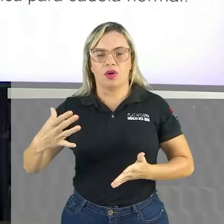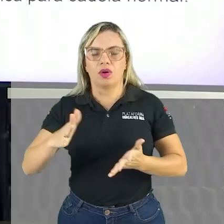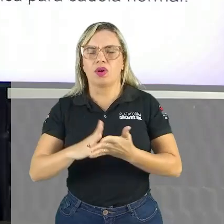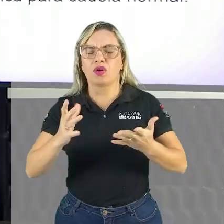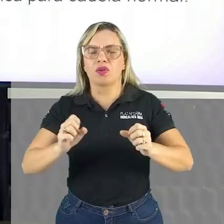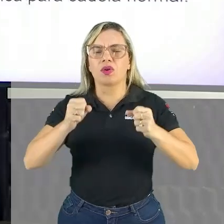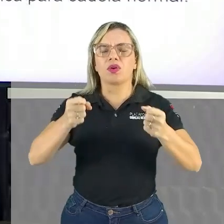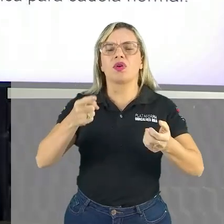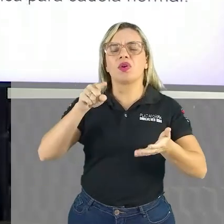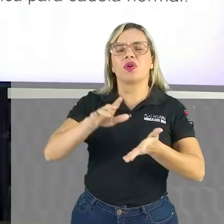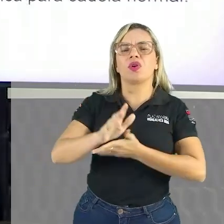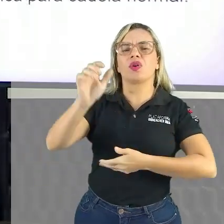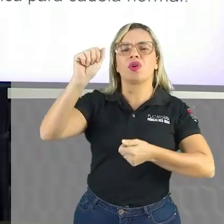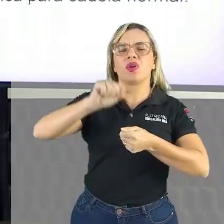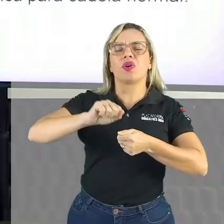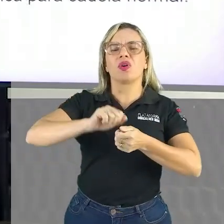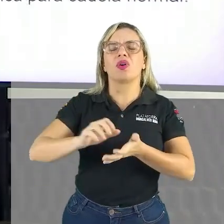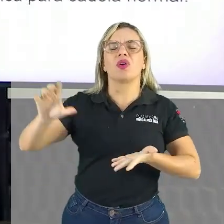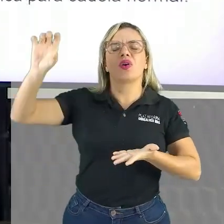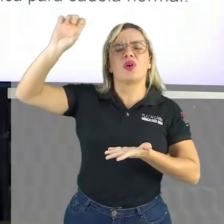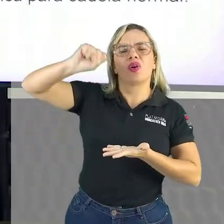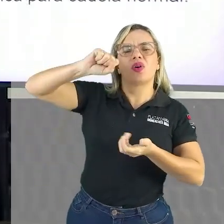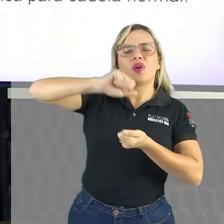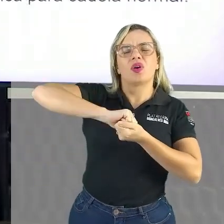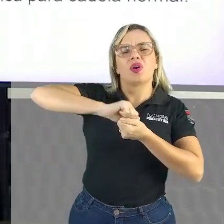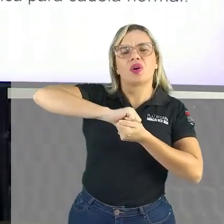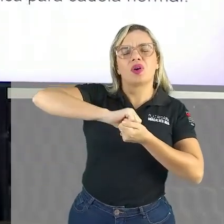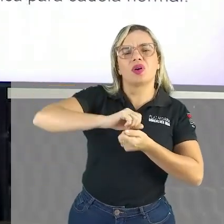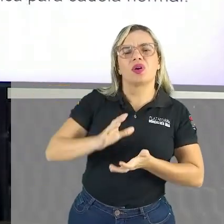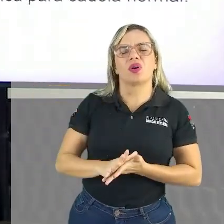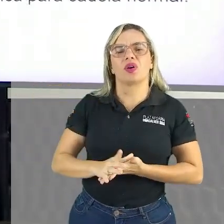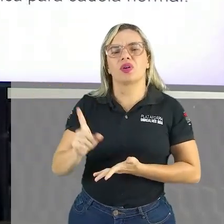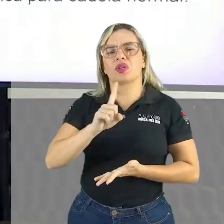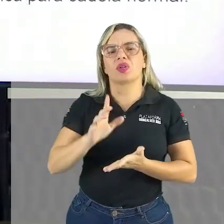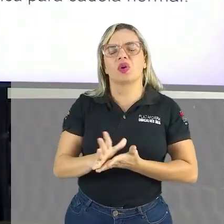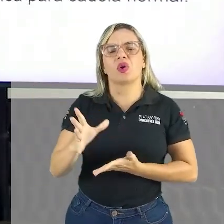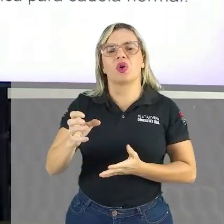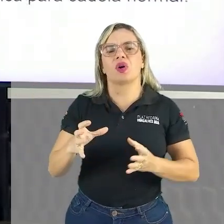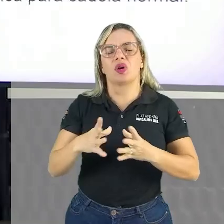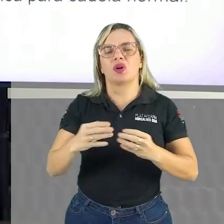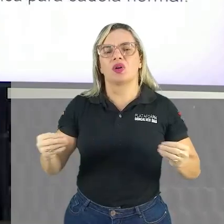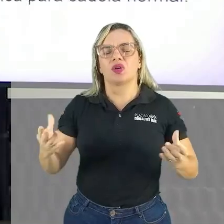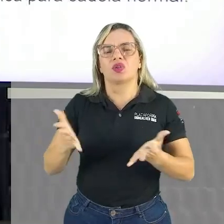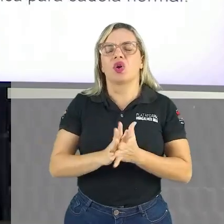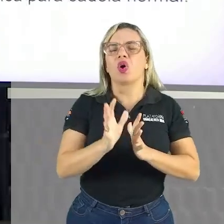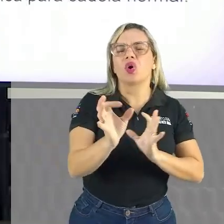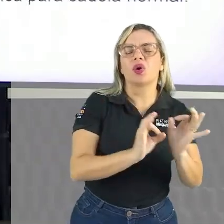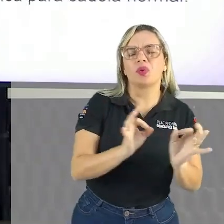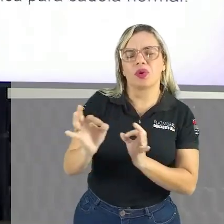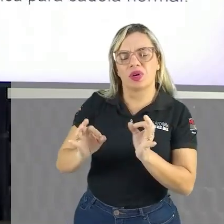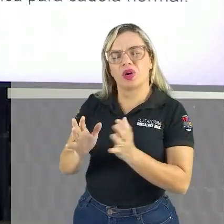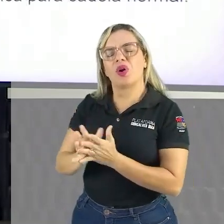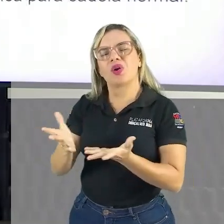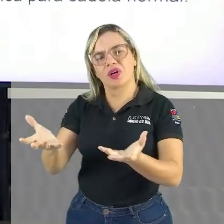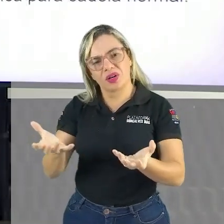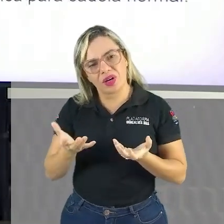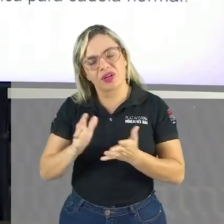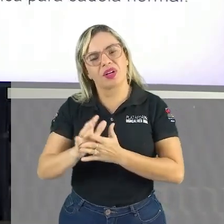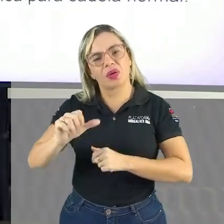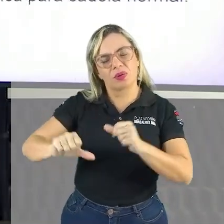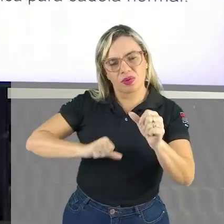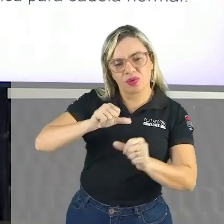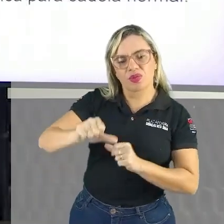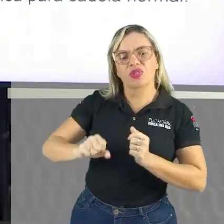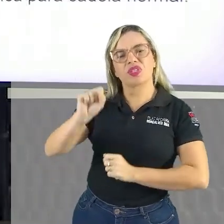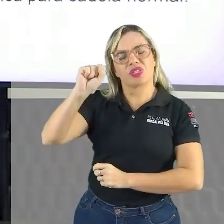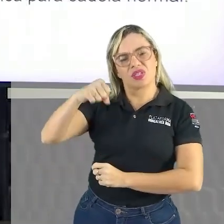ó, para aquele detergente que é biodegradável, que era não biodegradável, deixa eu ajeitar ele. Eu quero que ele seja biodegradável. O que